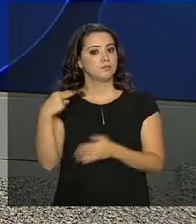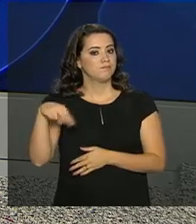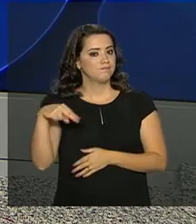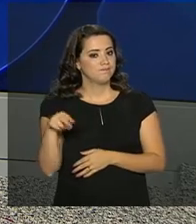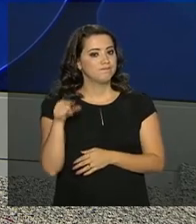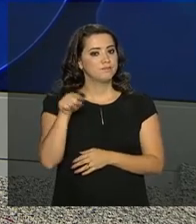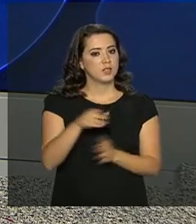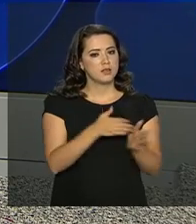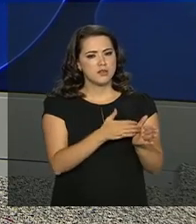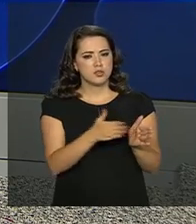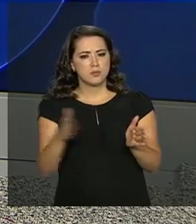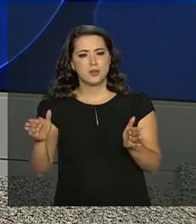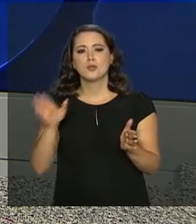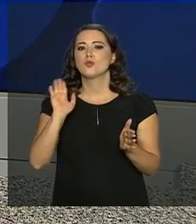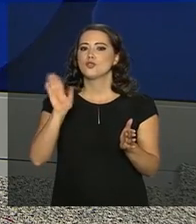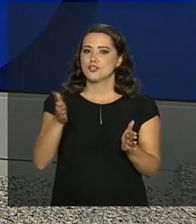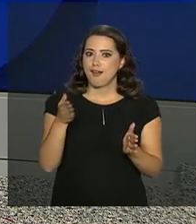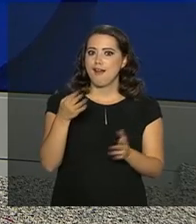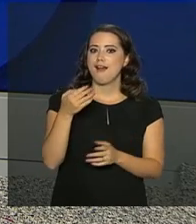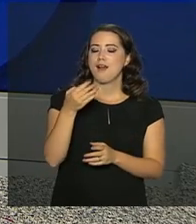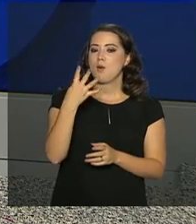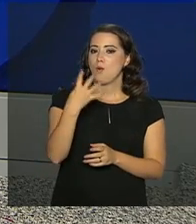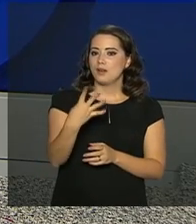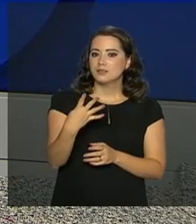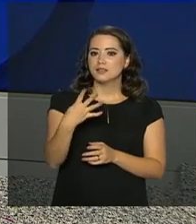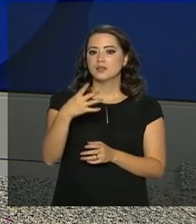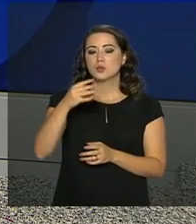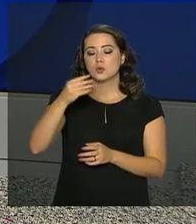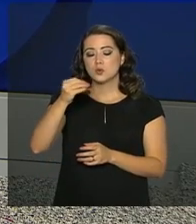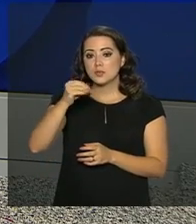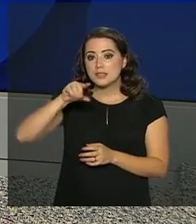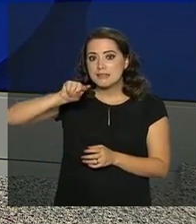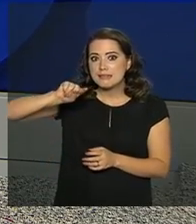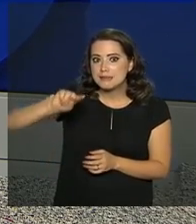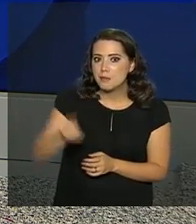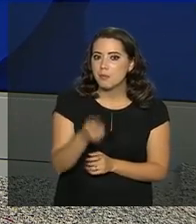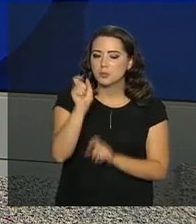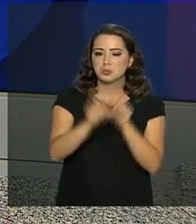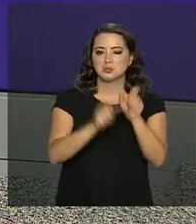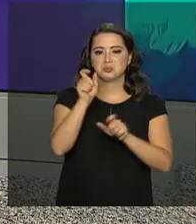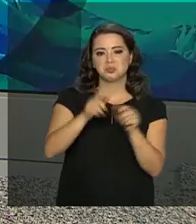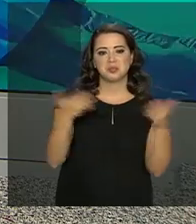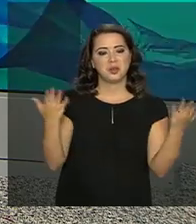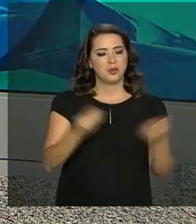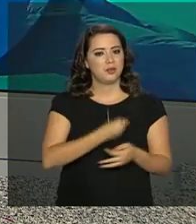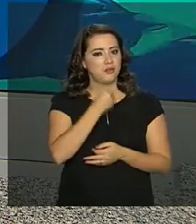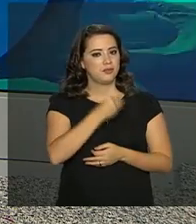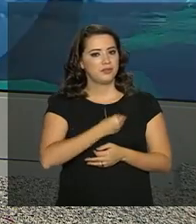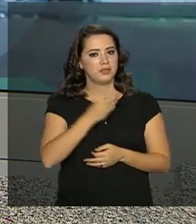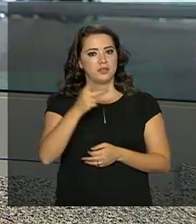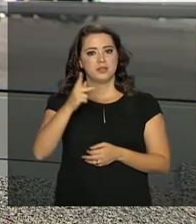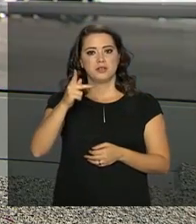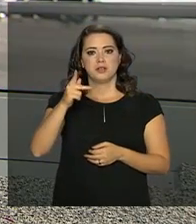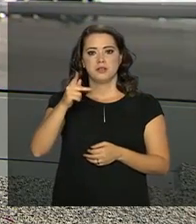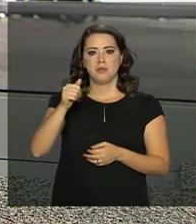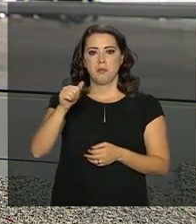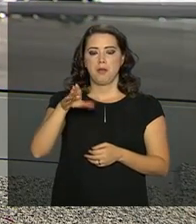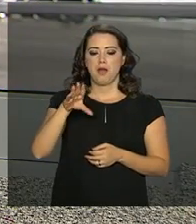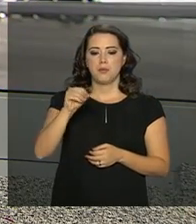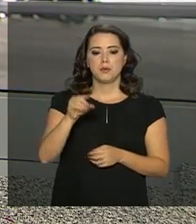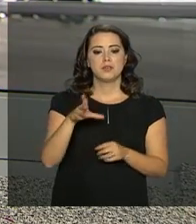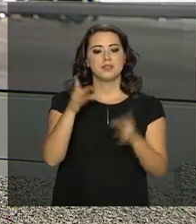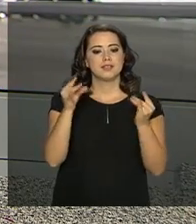e neste período já atendeu quase 400 mil pessoas ao vivo repórter pablo mundim tem mais